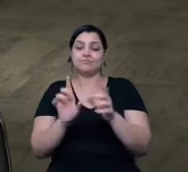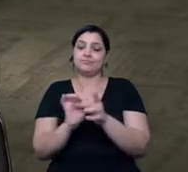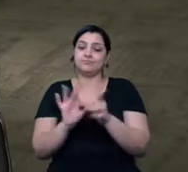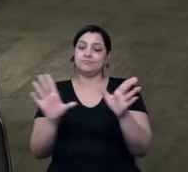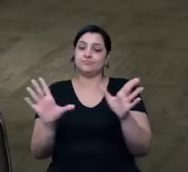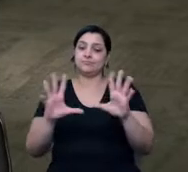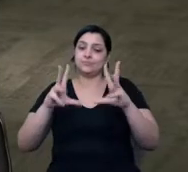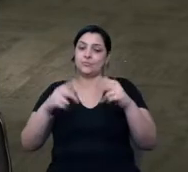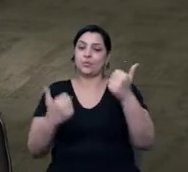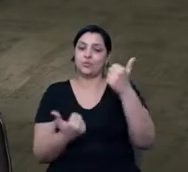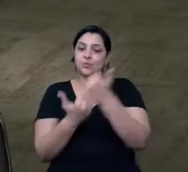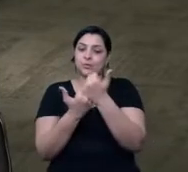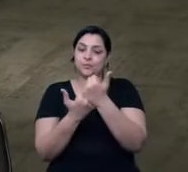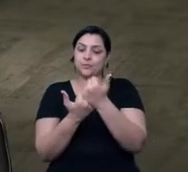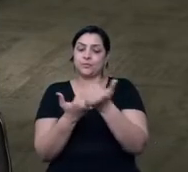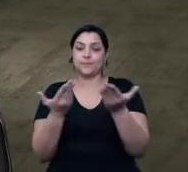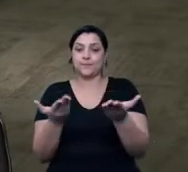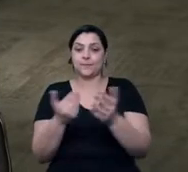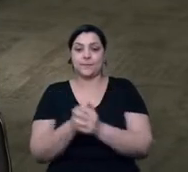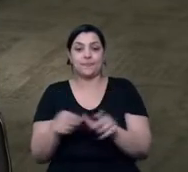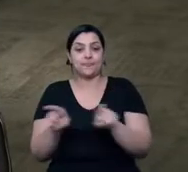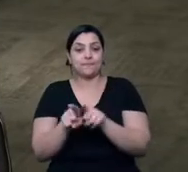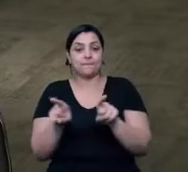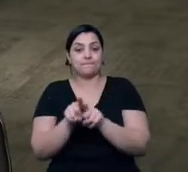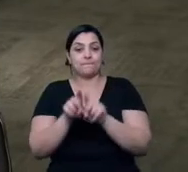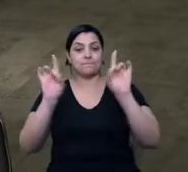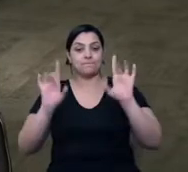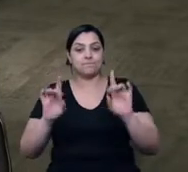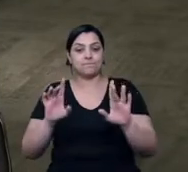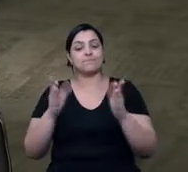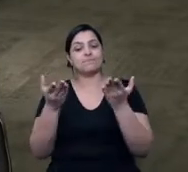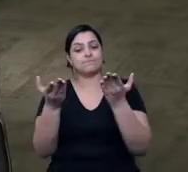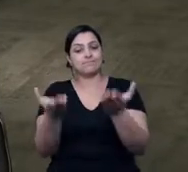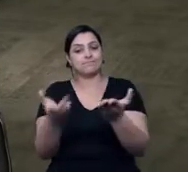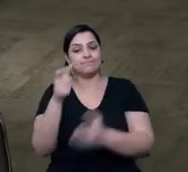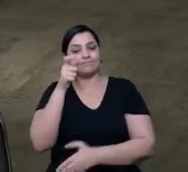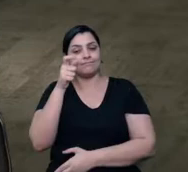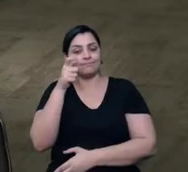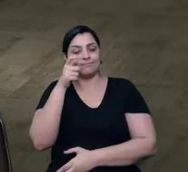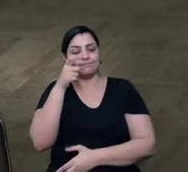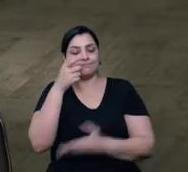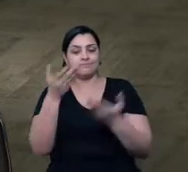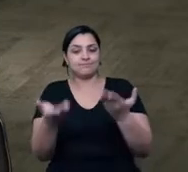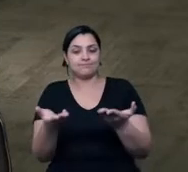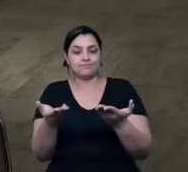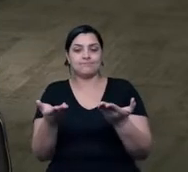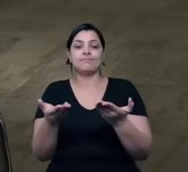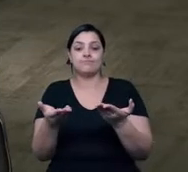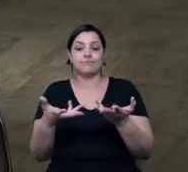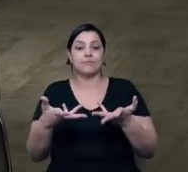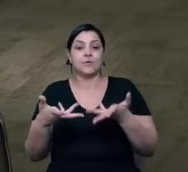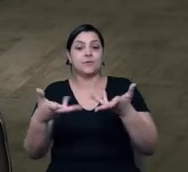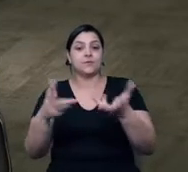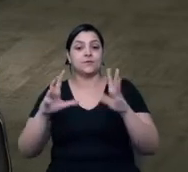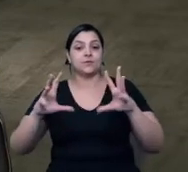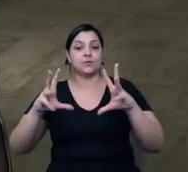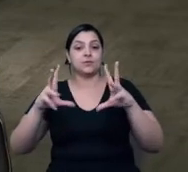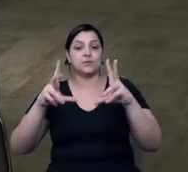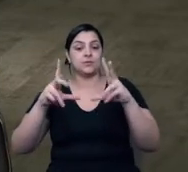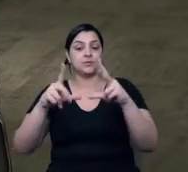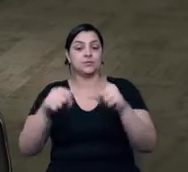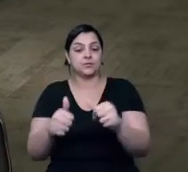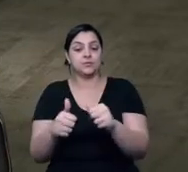apoio técnico. Agradeço especialmente a você que assistiu o evento e convido a todas e a todos para